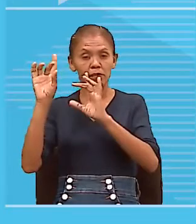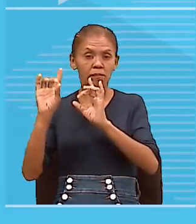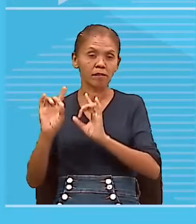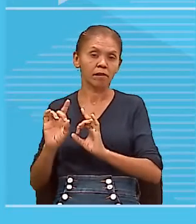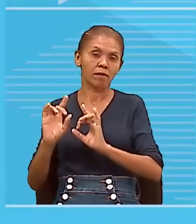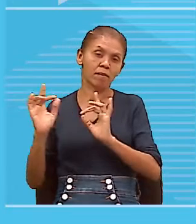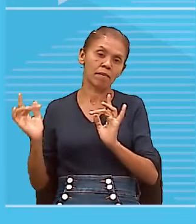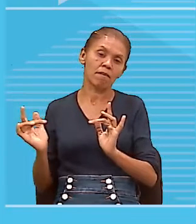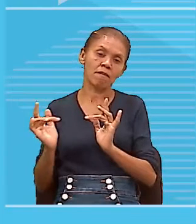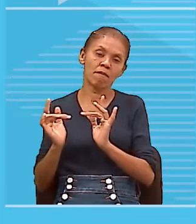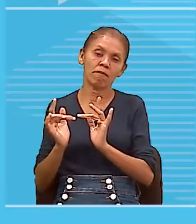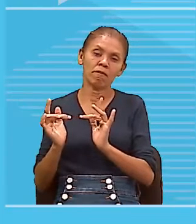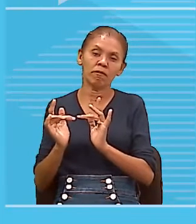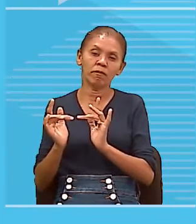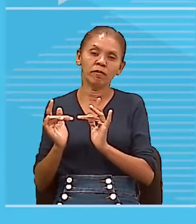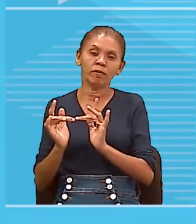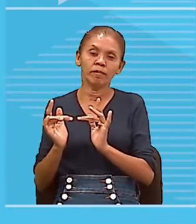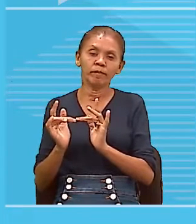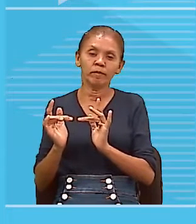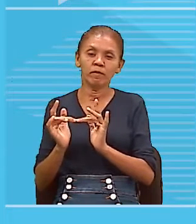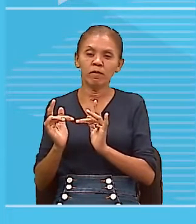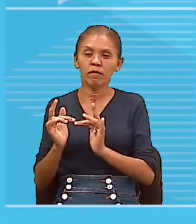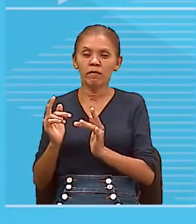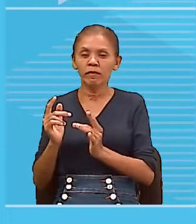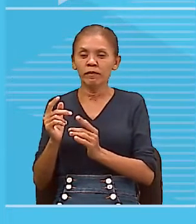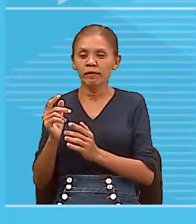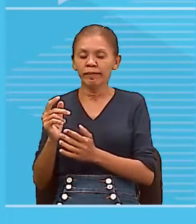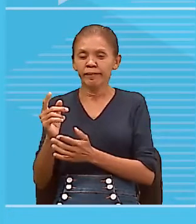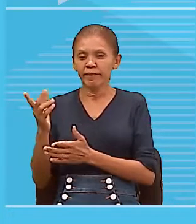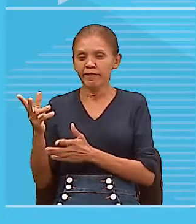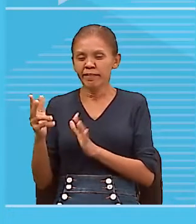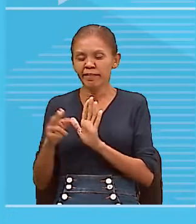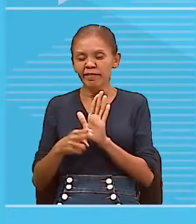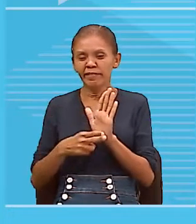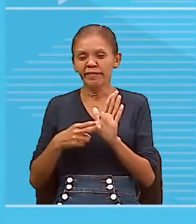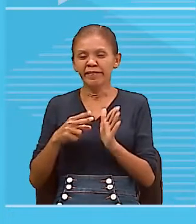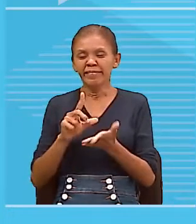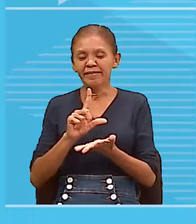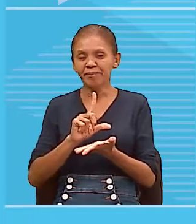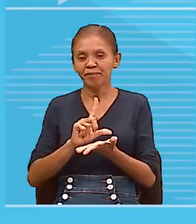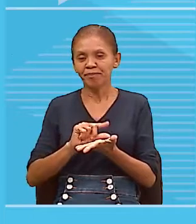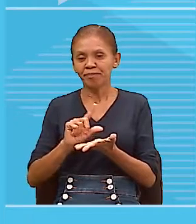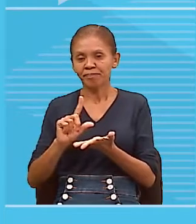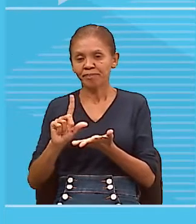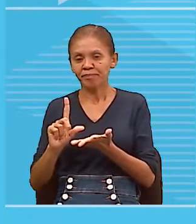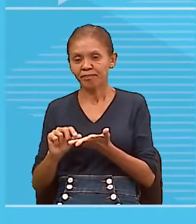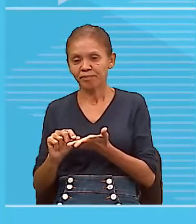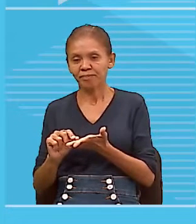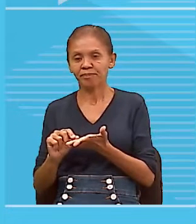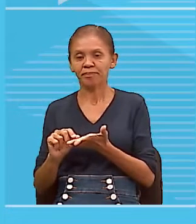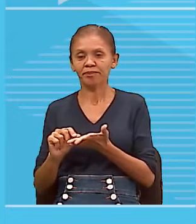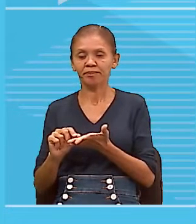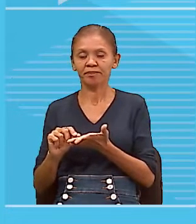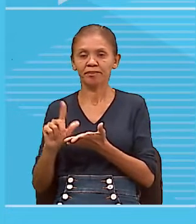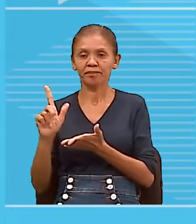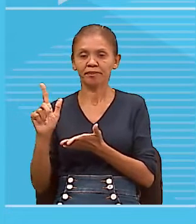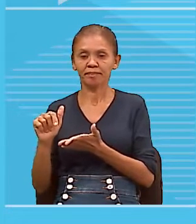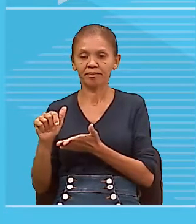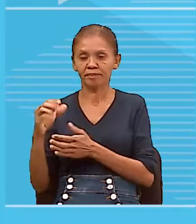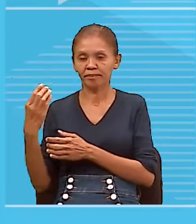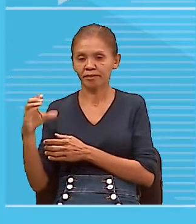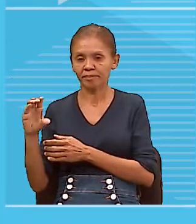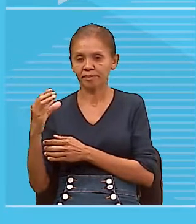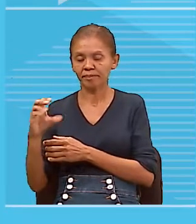contato com artigos mesmo com a ciência indicando e comprovando que a cultura